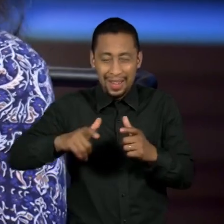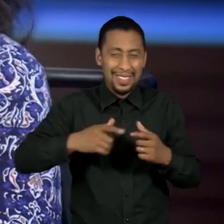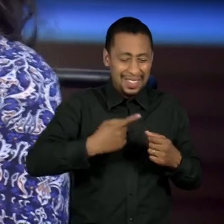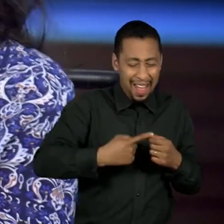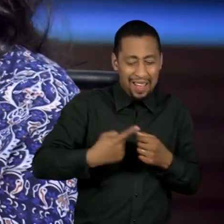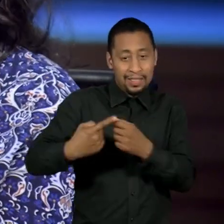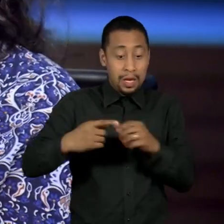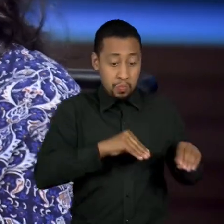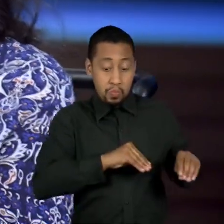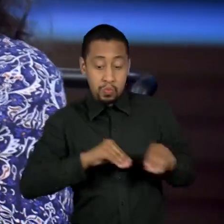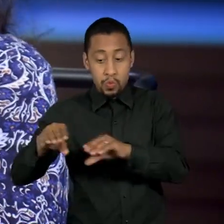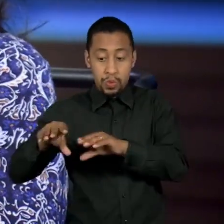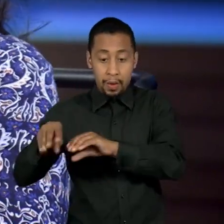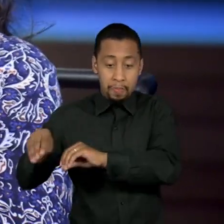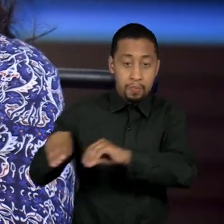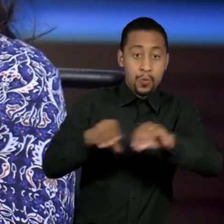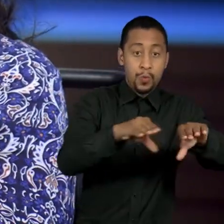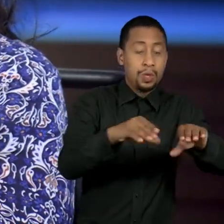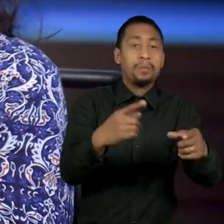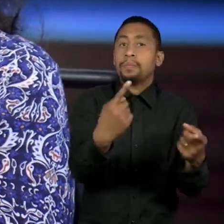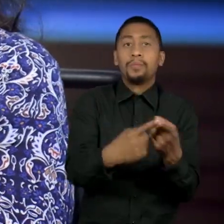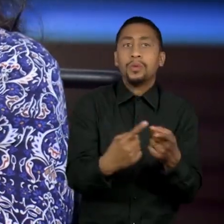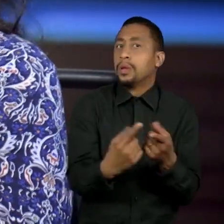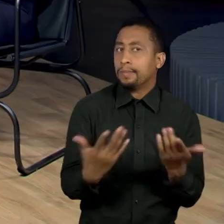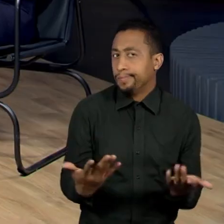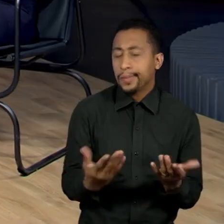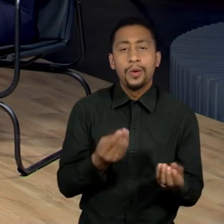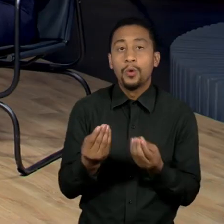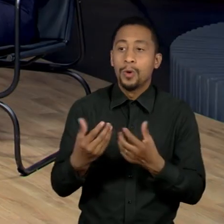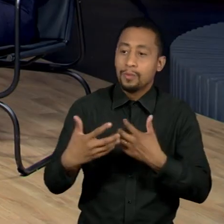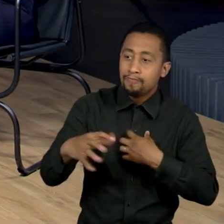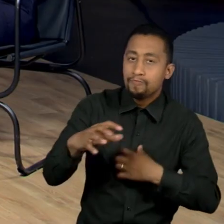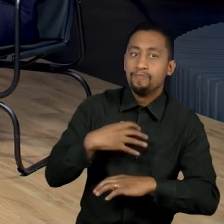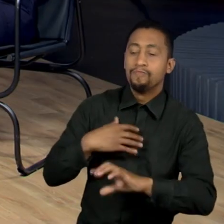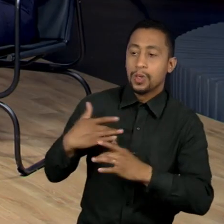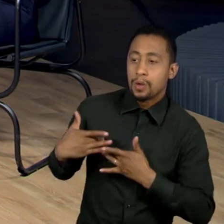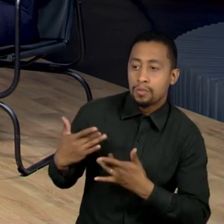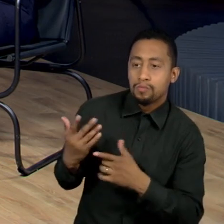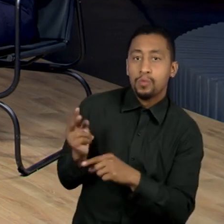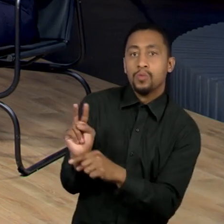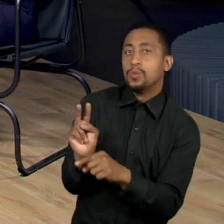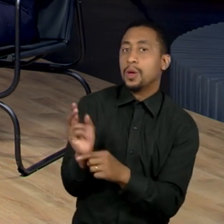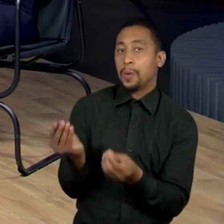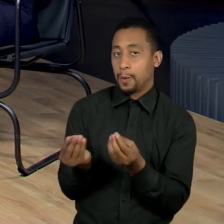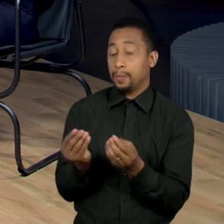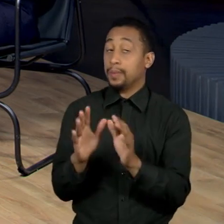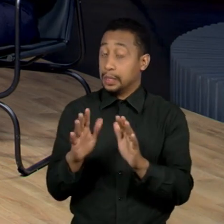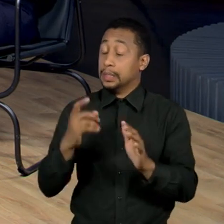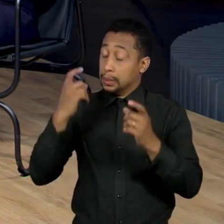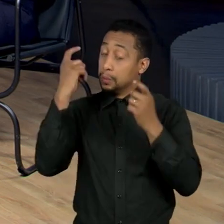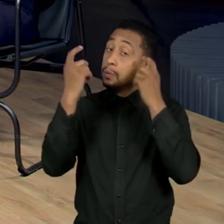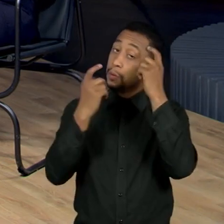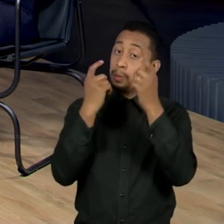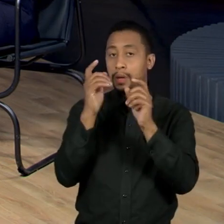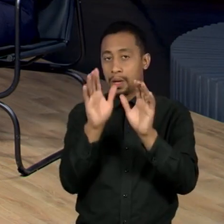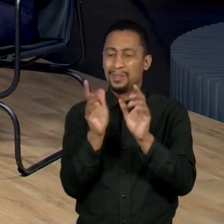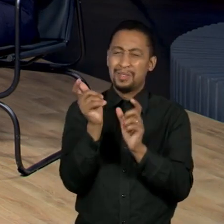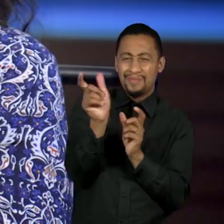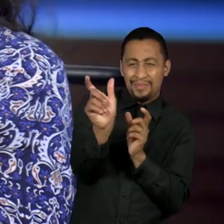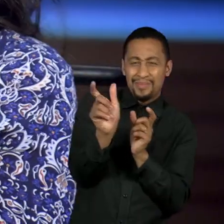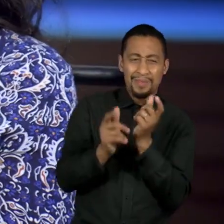também pontuou. Inclusive, eu queria destacar aqui o papel da mídia, que tem extrema relevância. Programas como esse, que